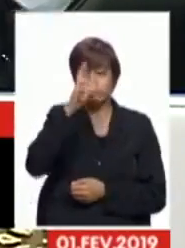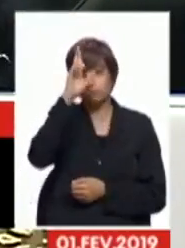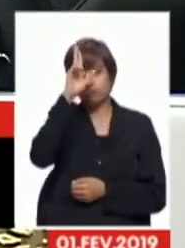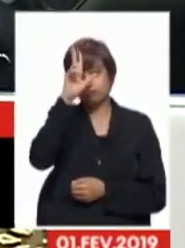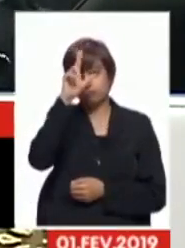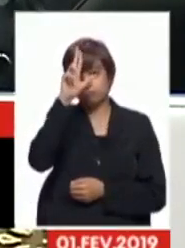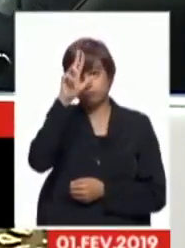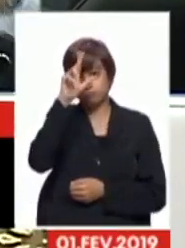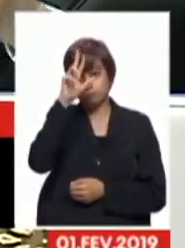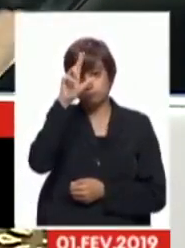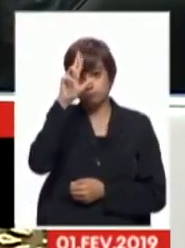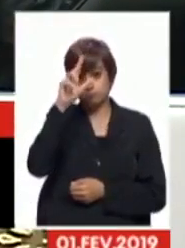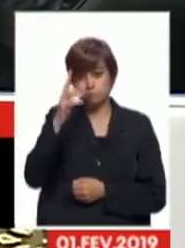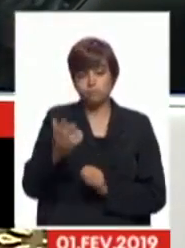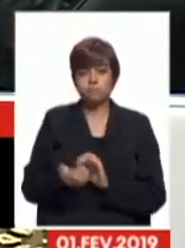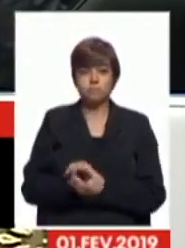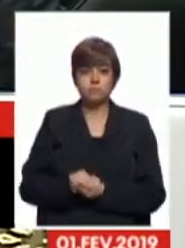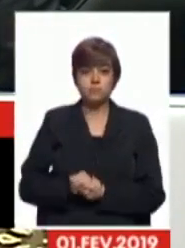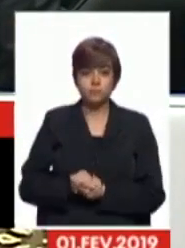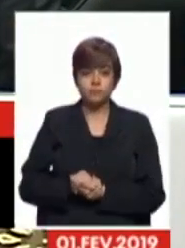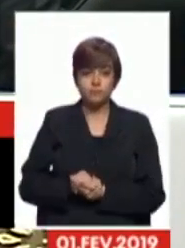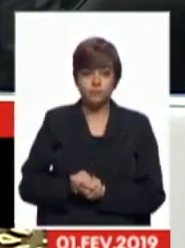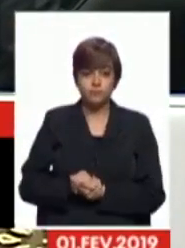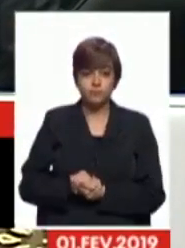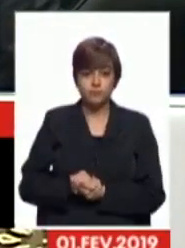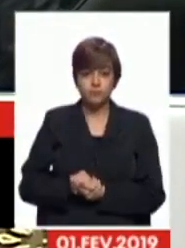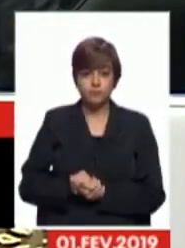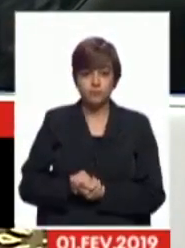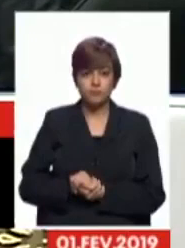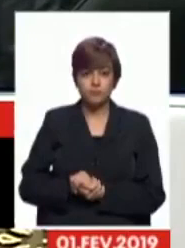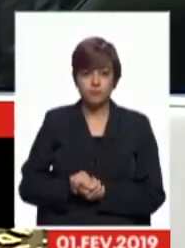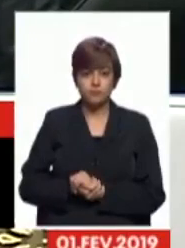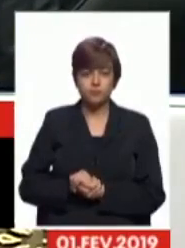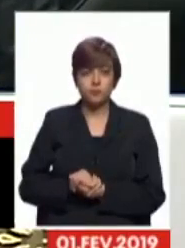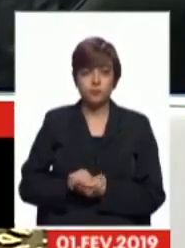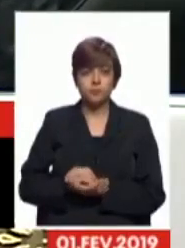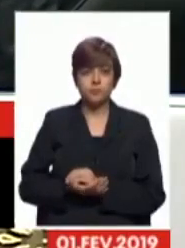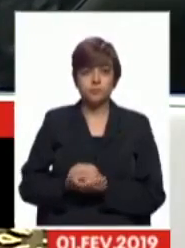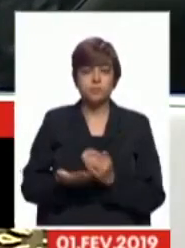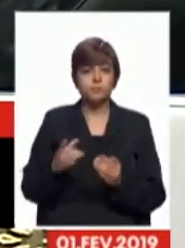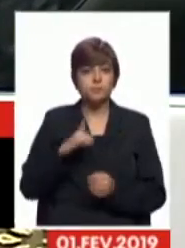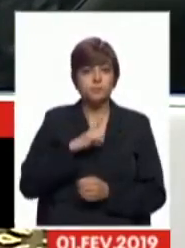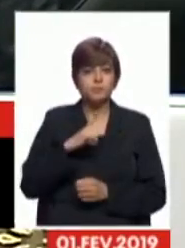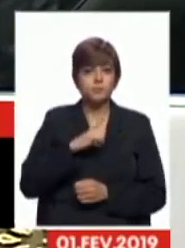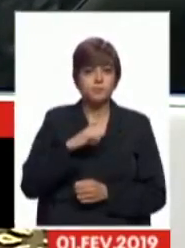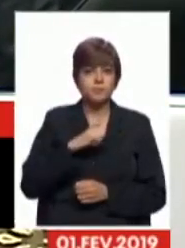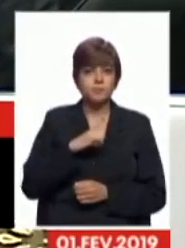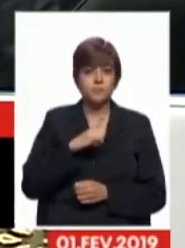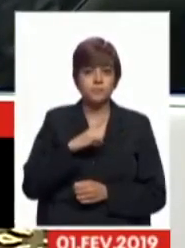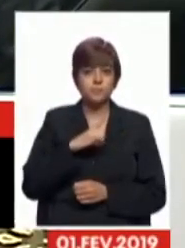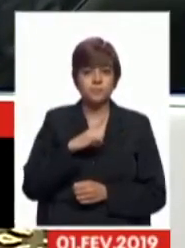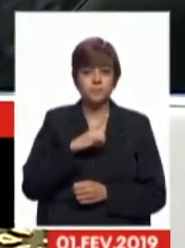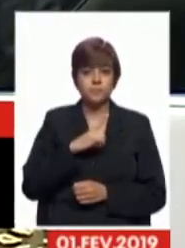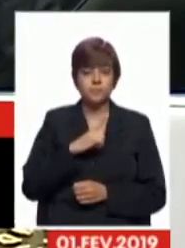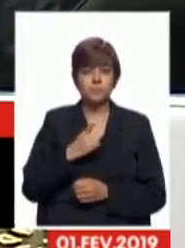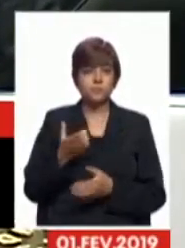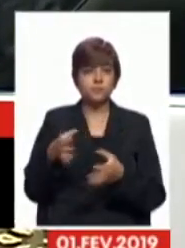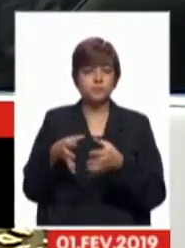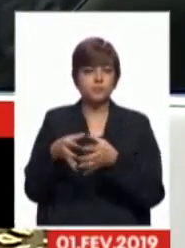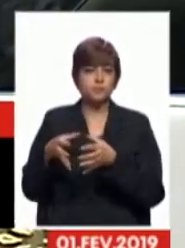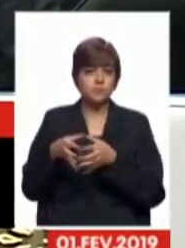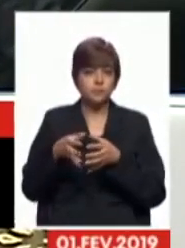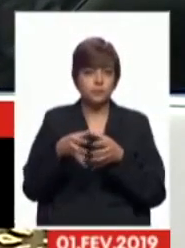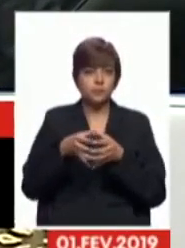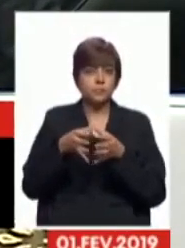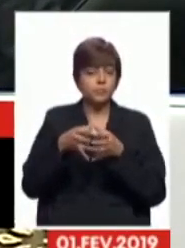da mesa em curso. Deputado Alencar da Silveira Júnior, que tem uma espécie de cadeira cativa na mesa da Assembleia, muito querido